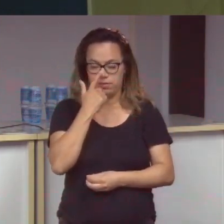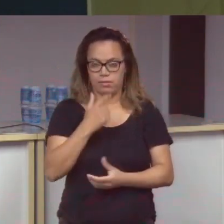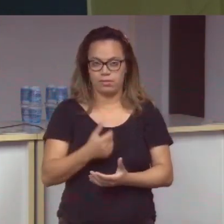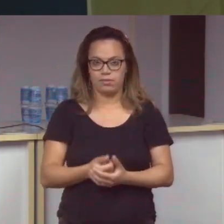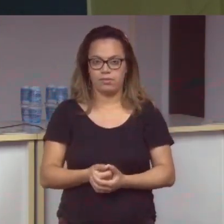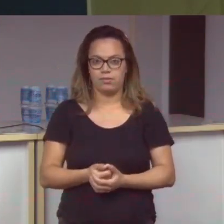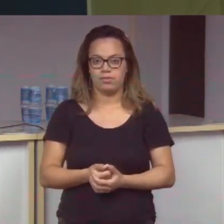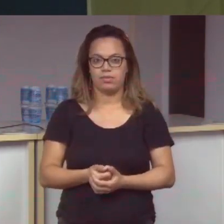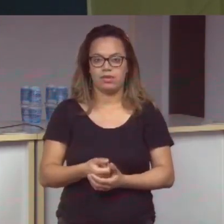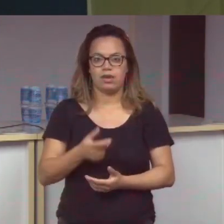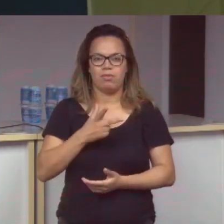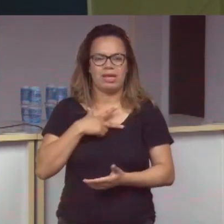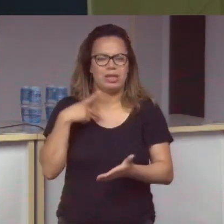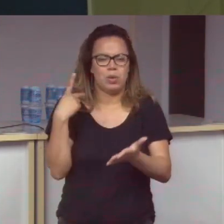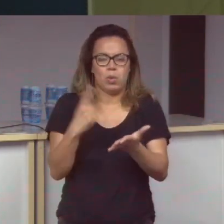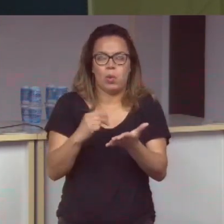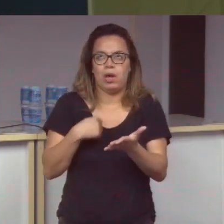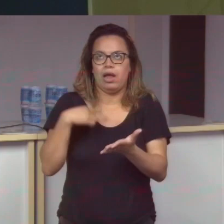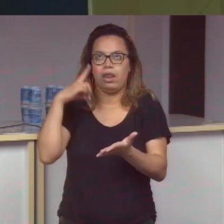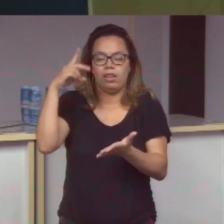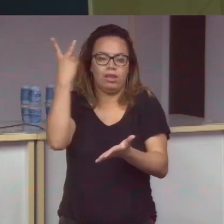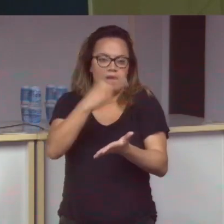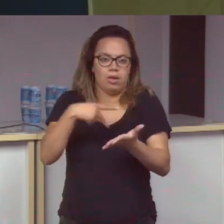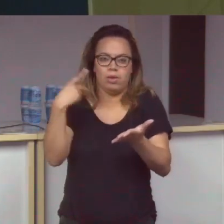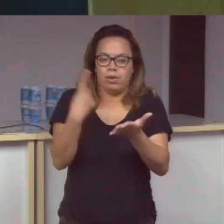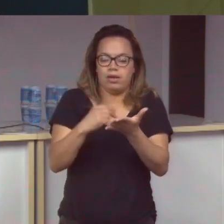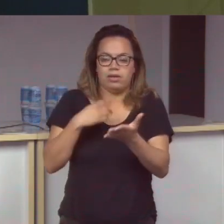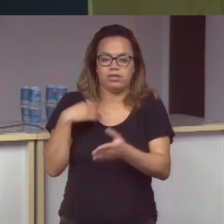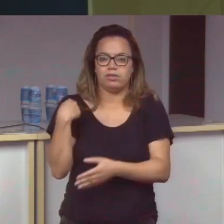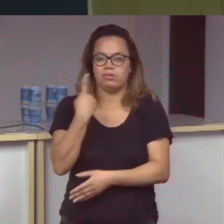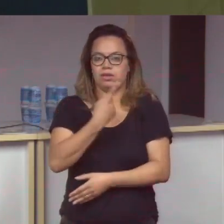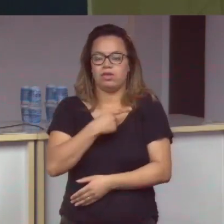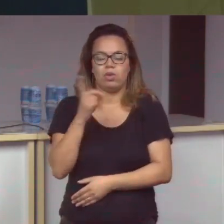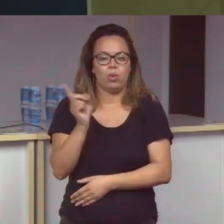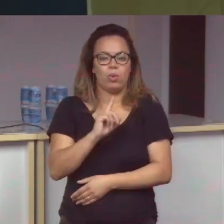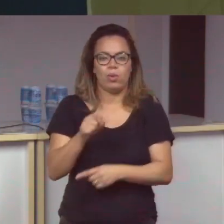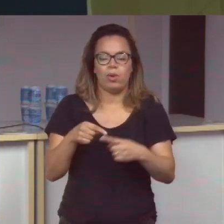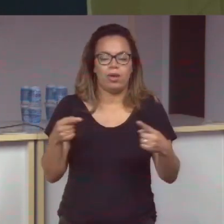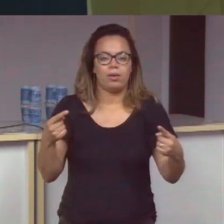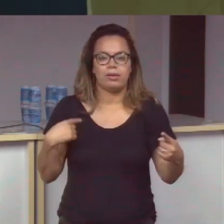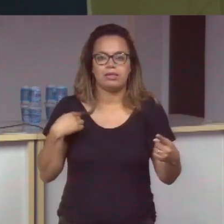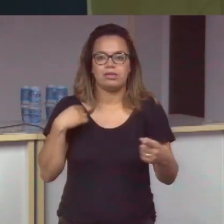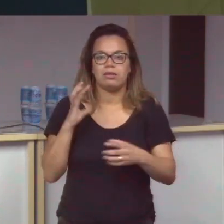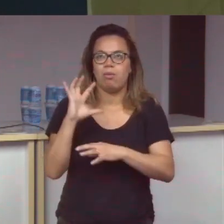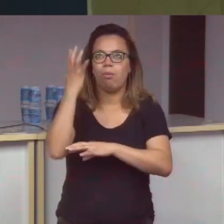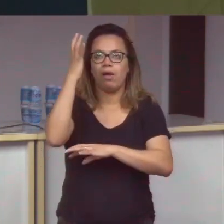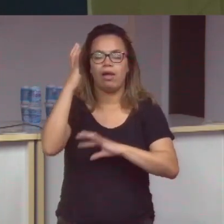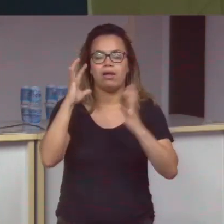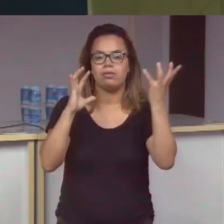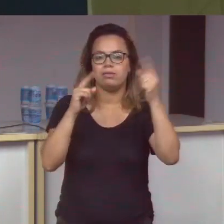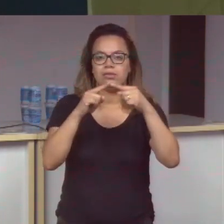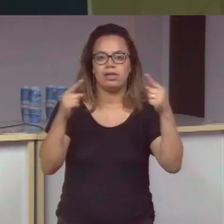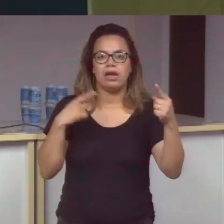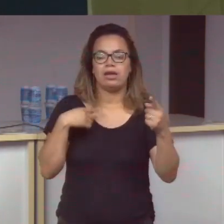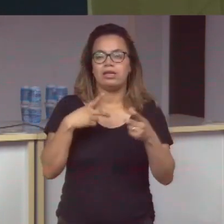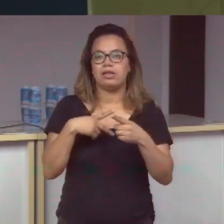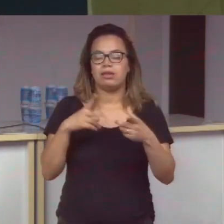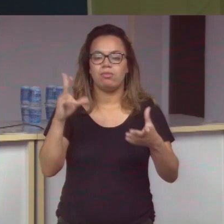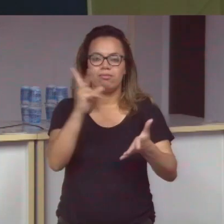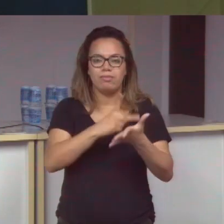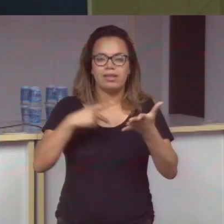isso é um castigo para nós, não é? Nós não sabemos lidar com a natureza e, então, ela nos